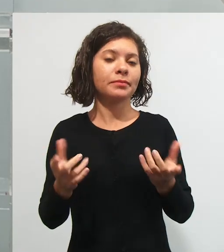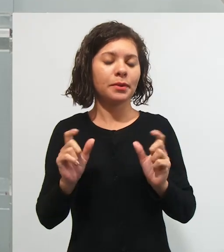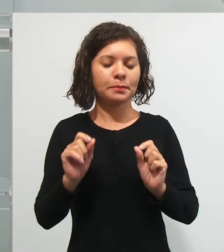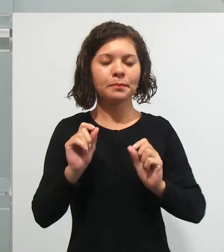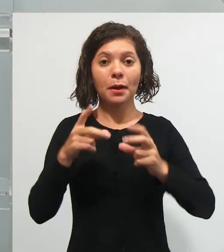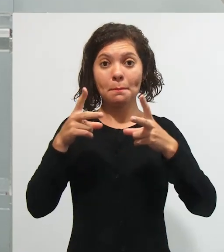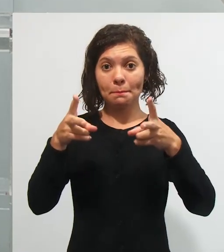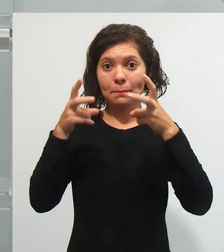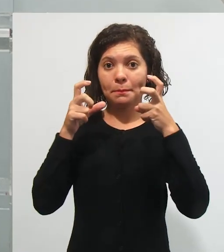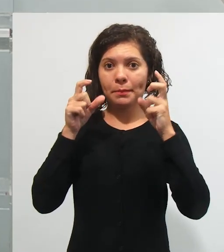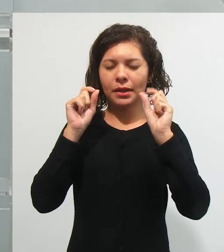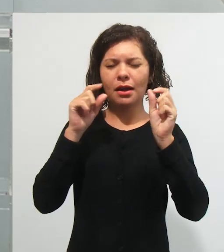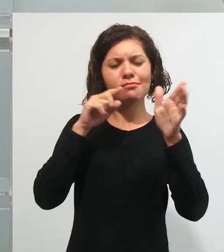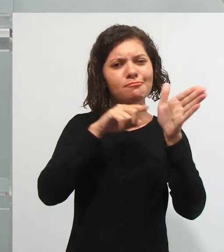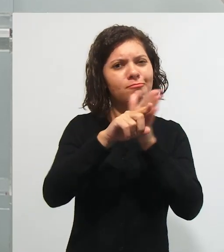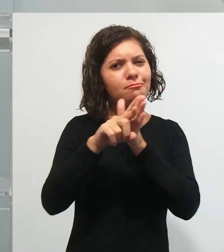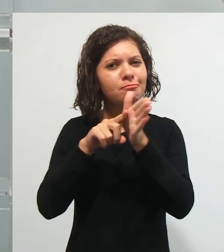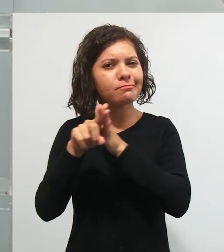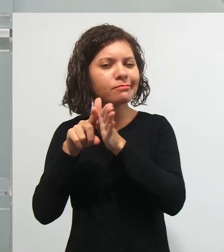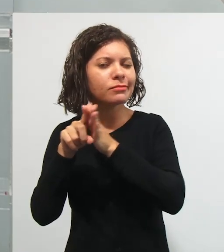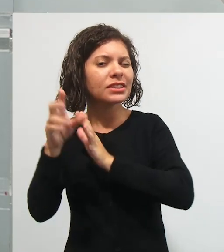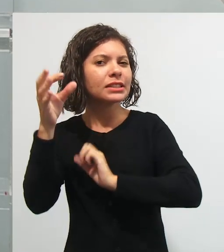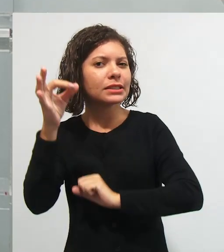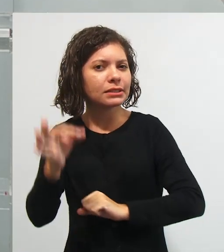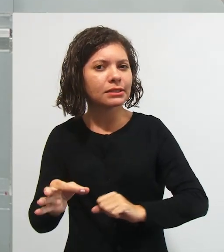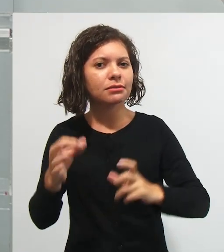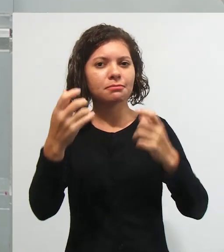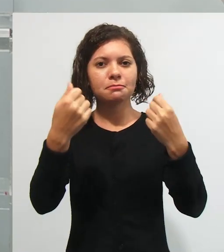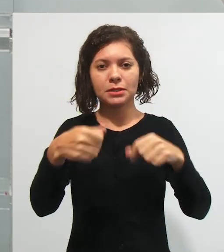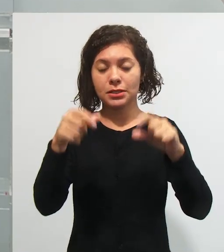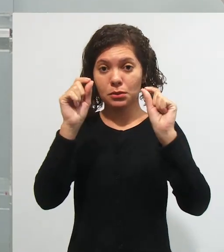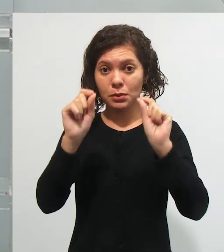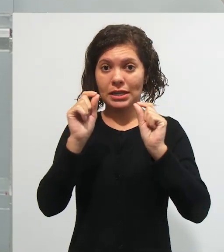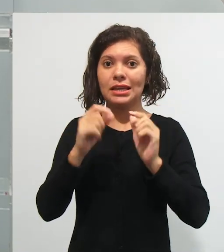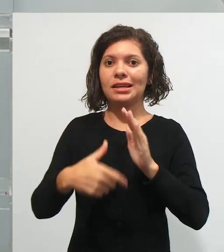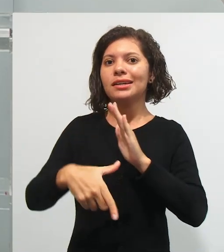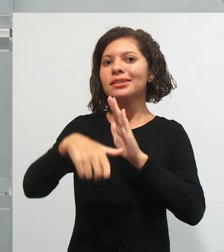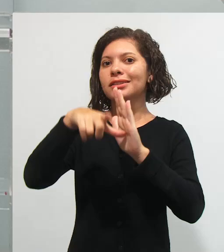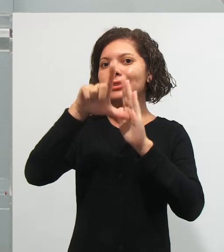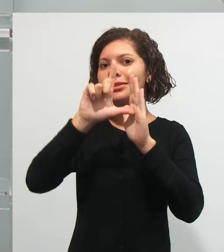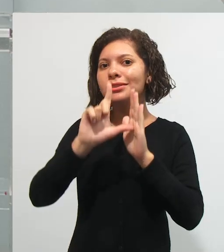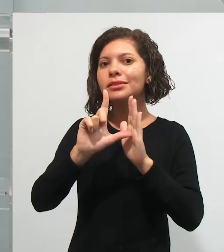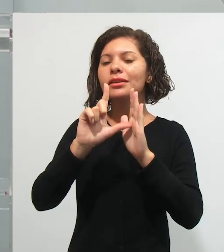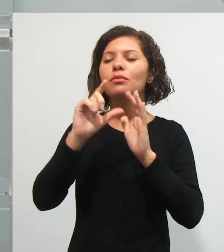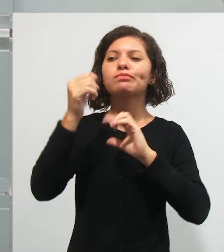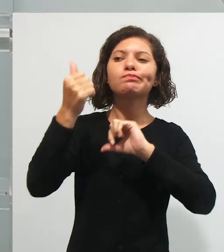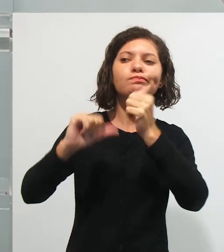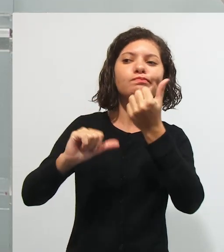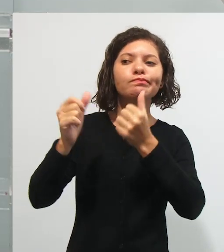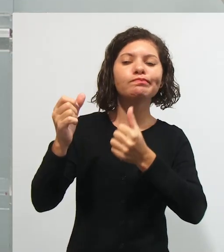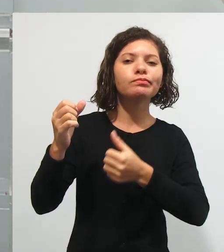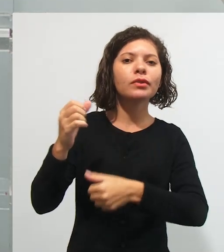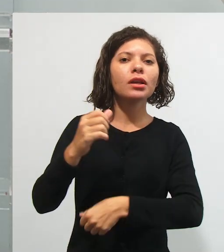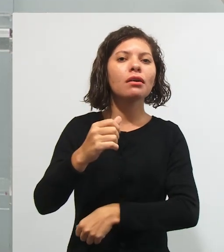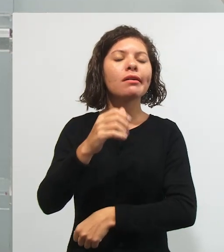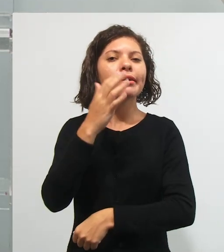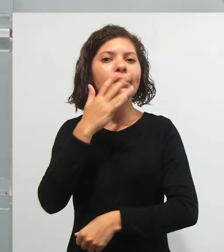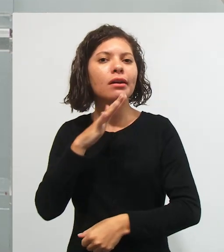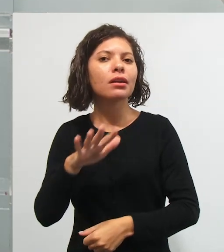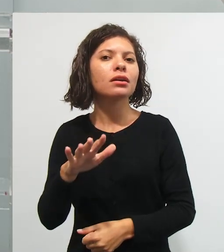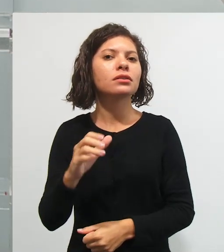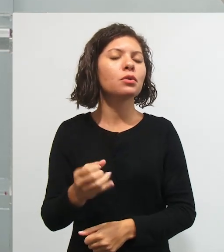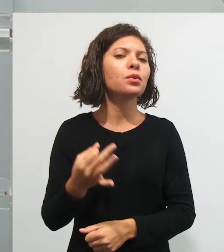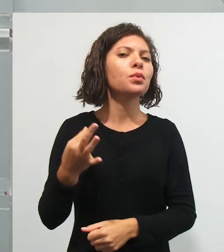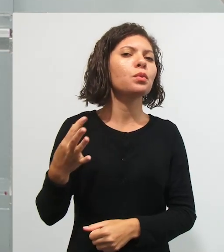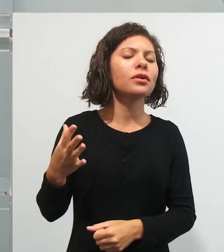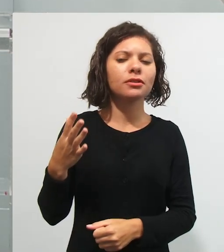que para que essa pesquisa ela tenha validade, ela precisa verificar se quantas crianças que foram, né, observadas, quais